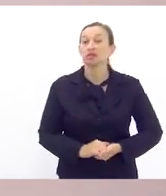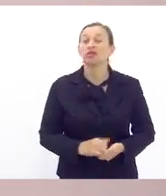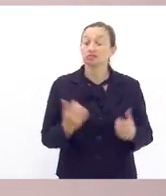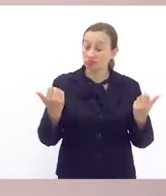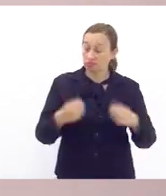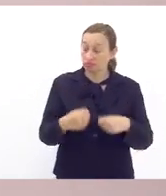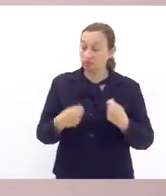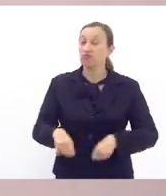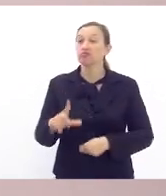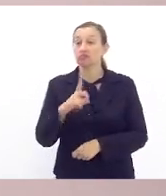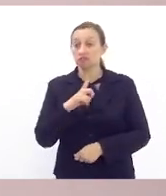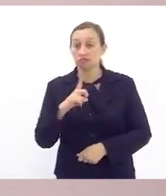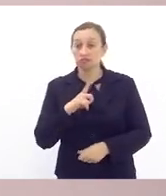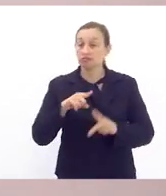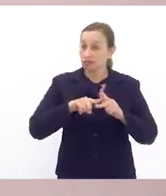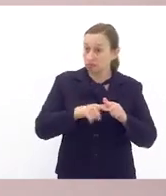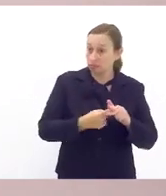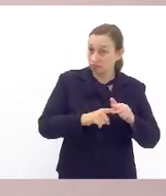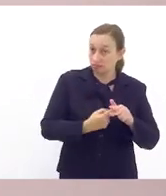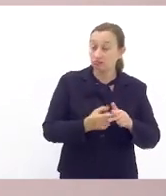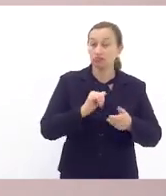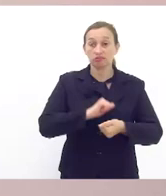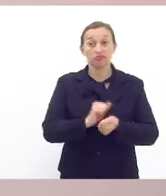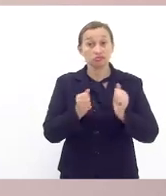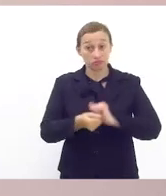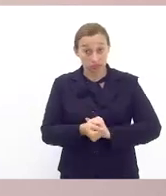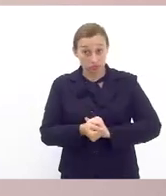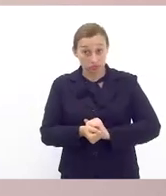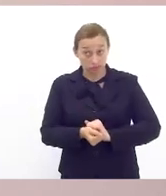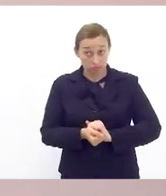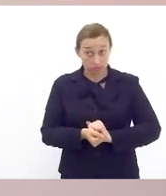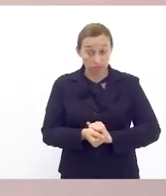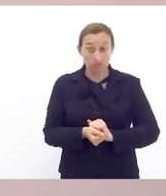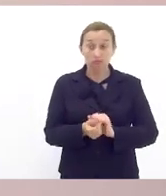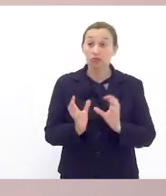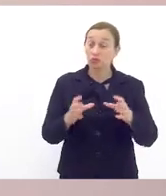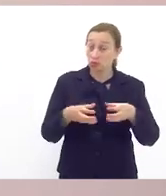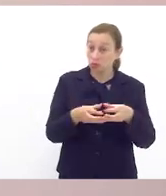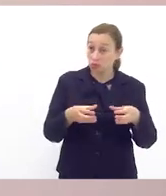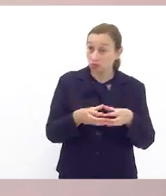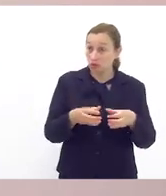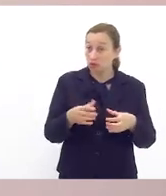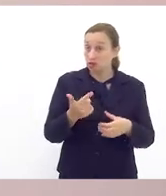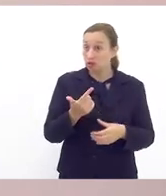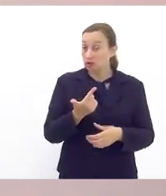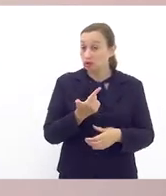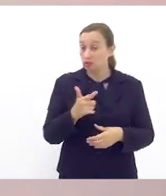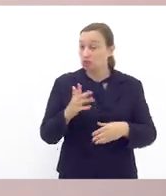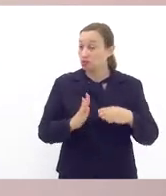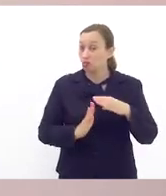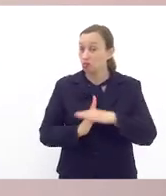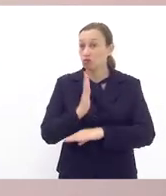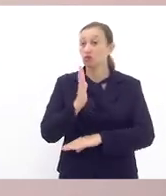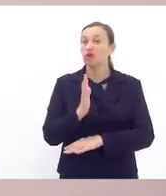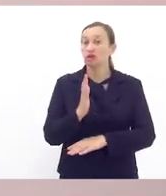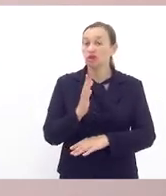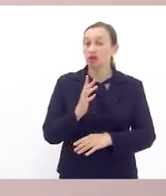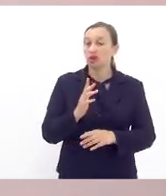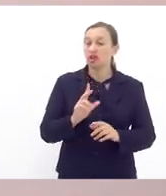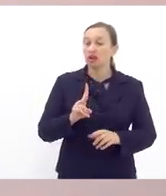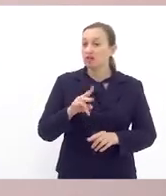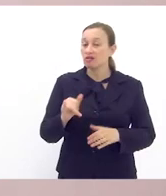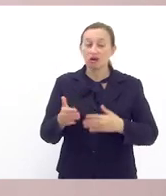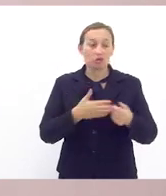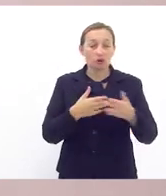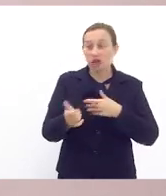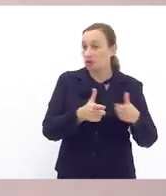essas necessidades de ajustes de as equipes a gente fala elas não tem fronteiras elas vão atuando